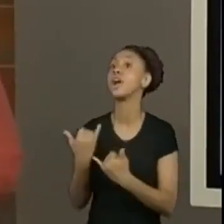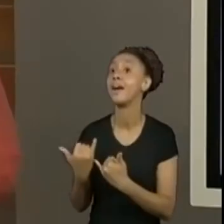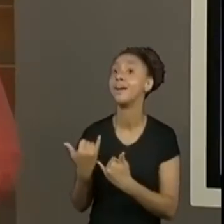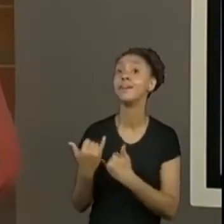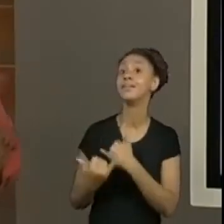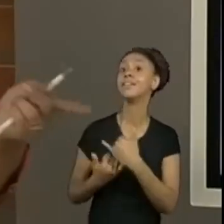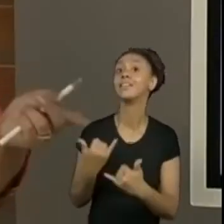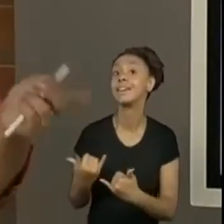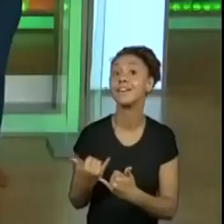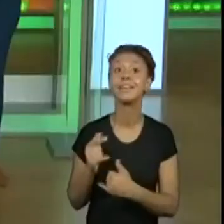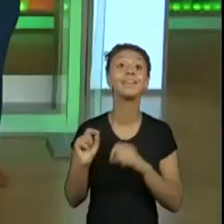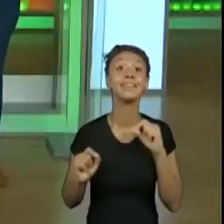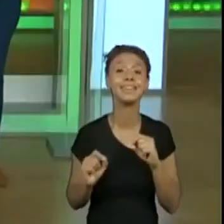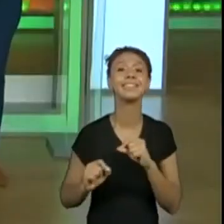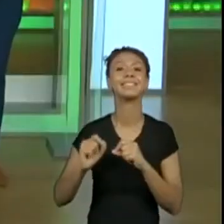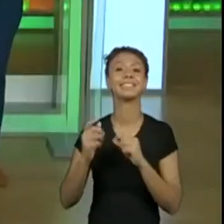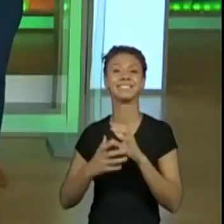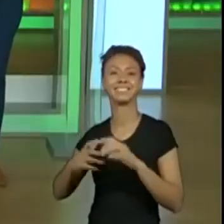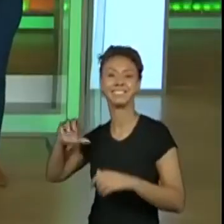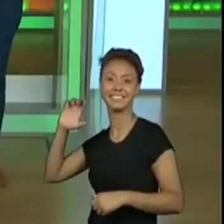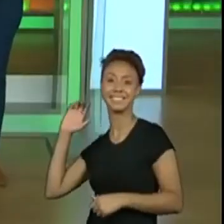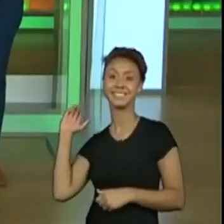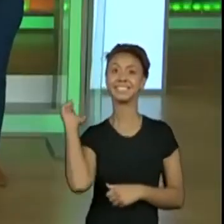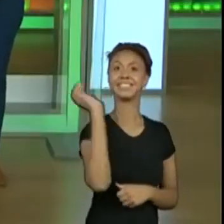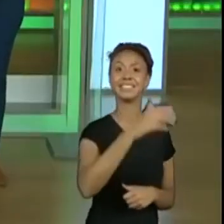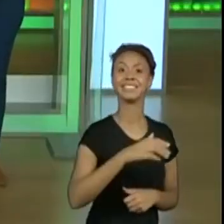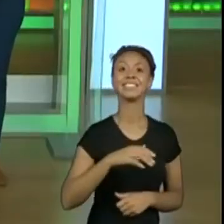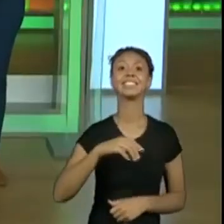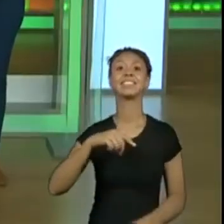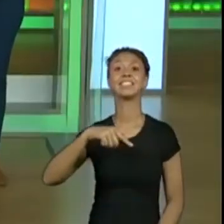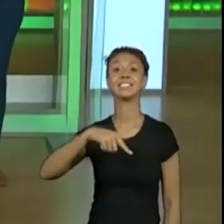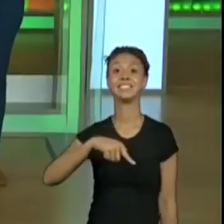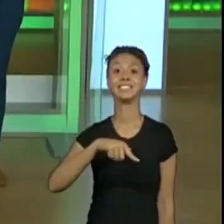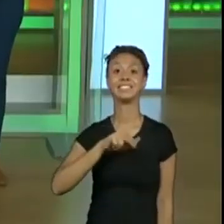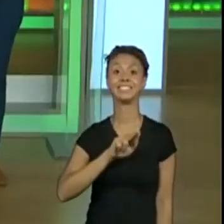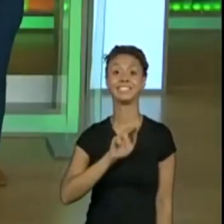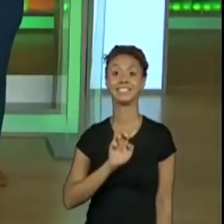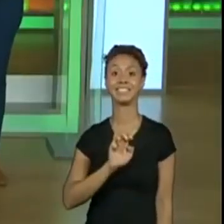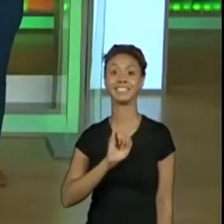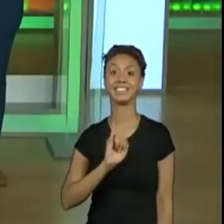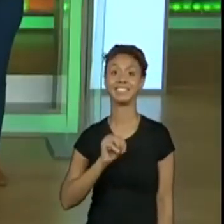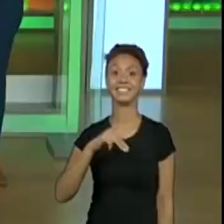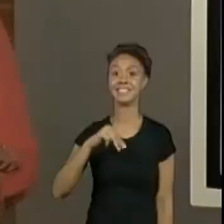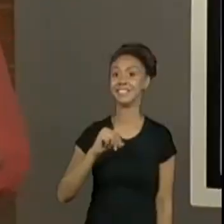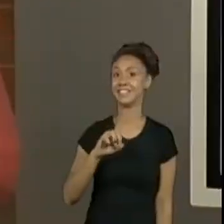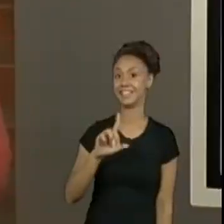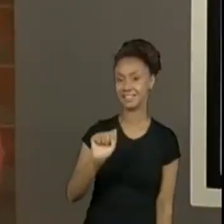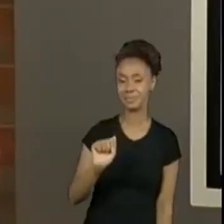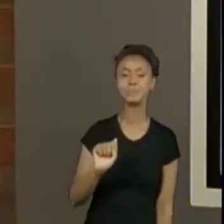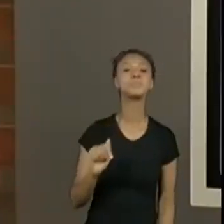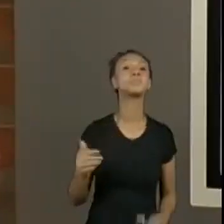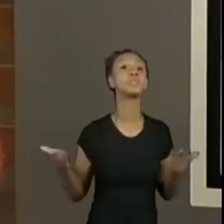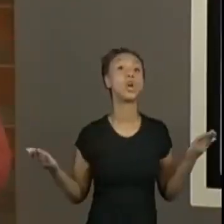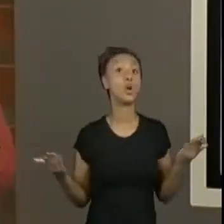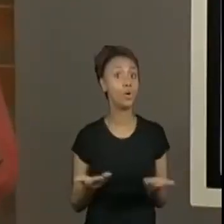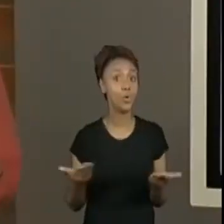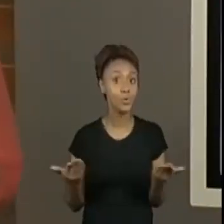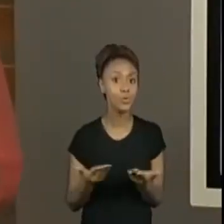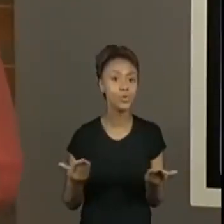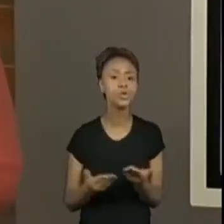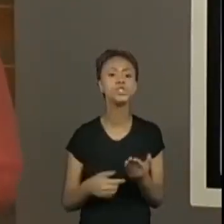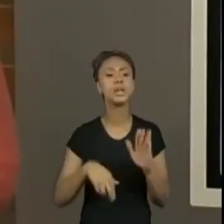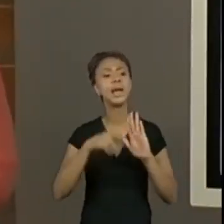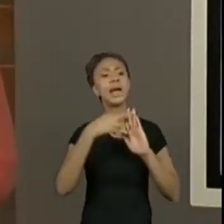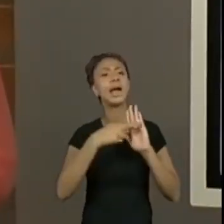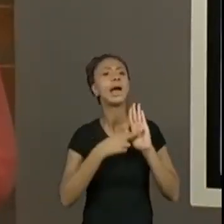O quê? Queimada. Queimada. Então, este jogo, queimada, hoje nós vamos olhar para as